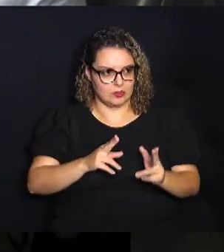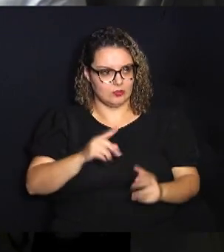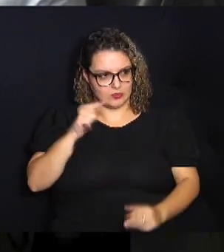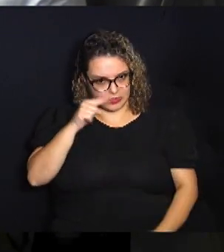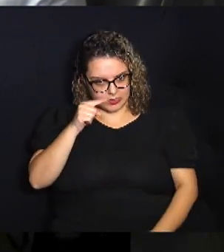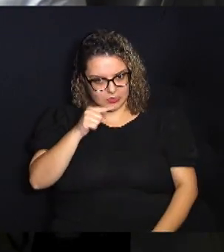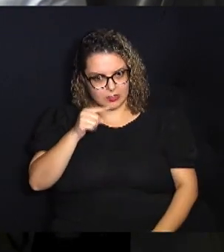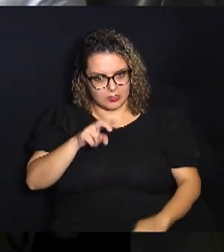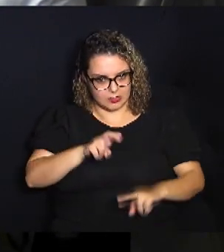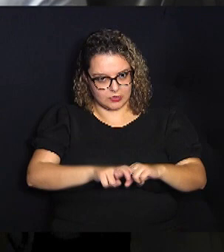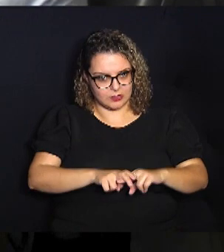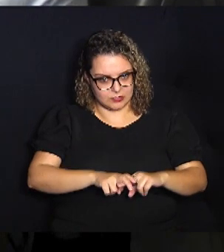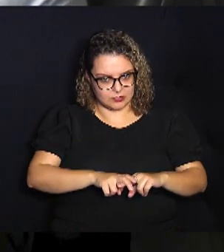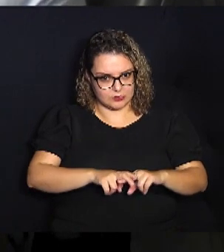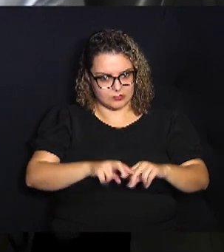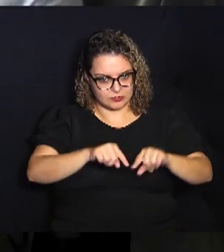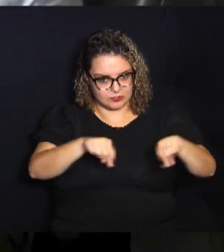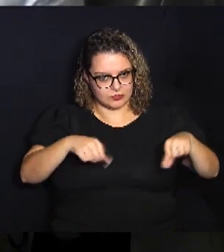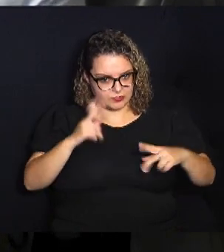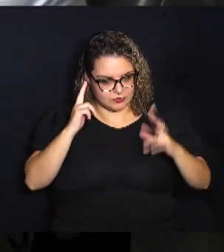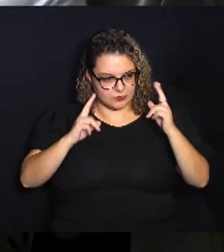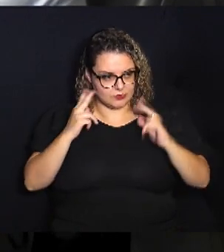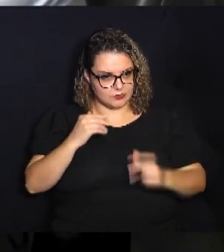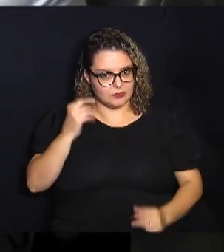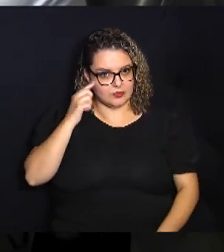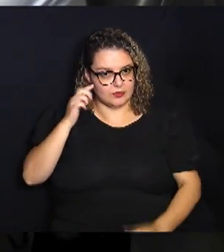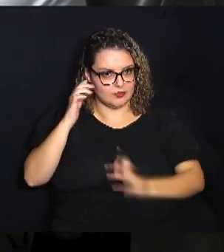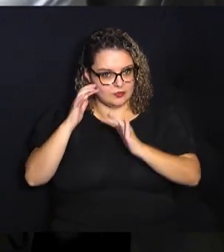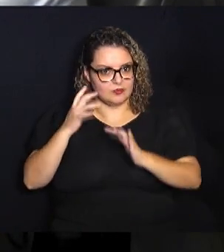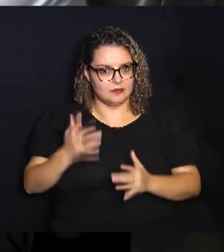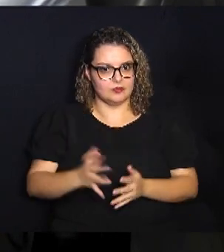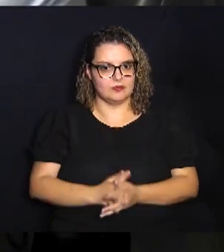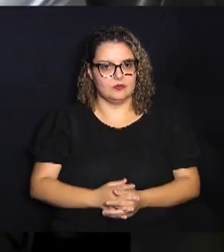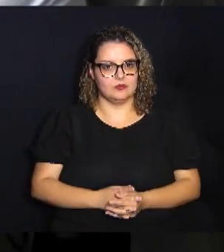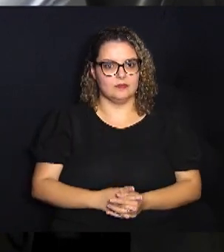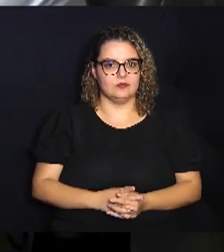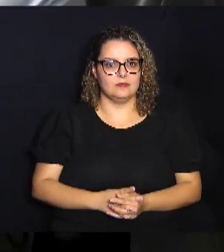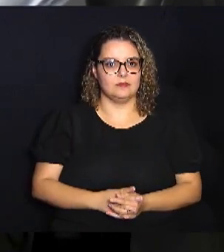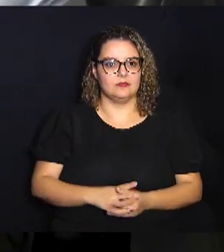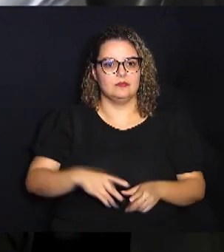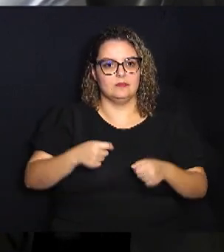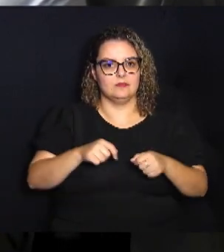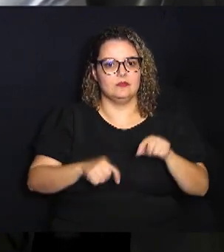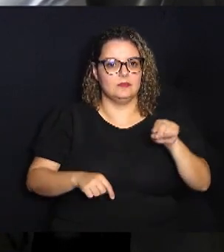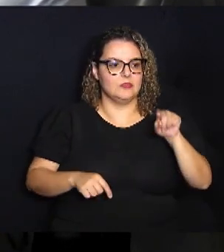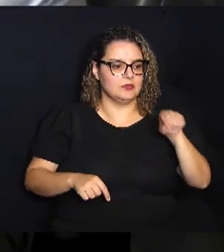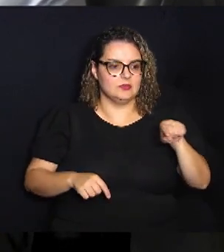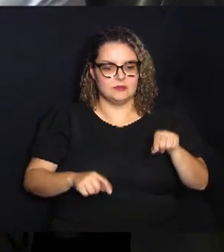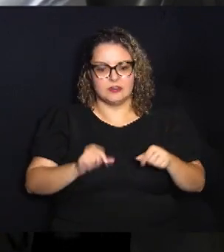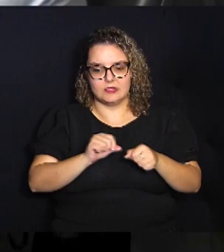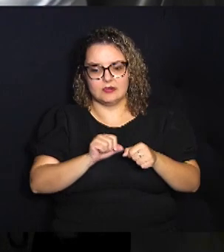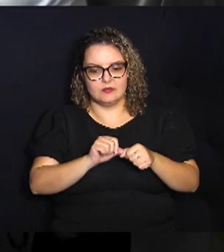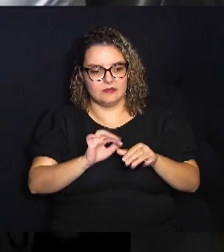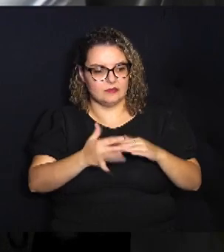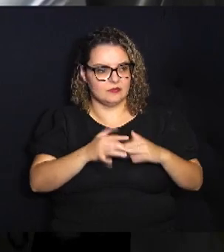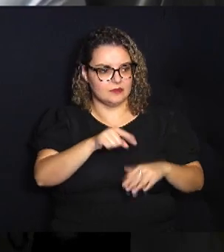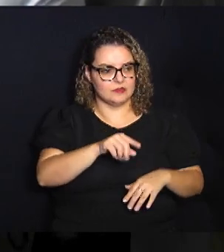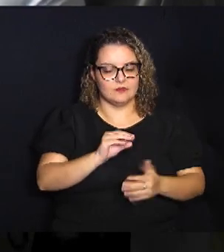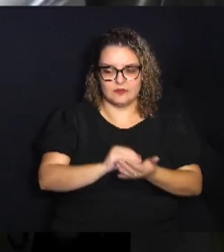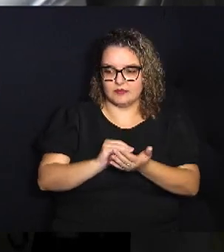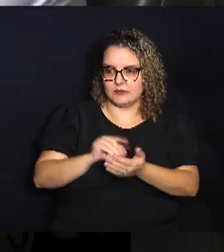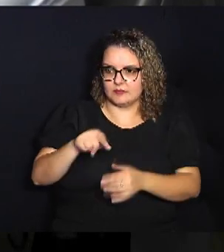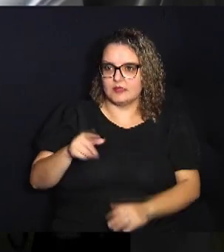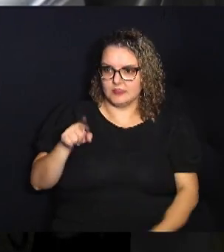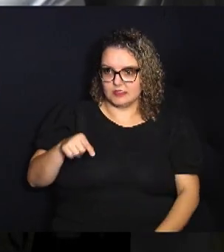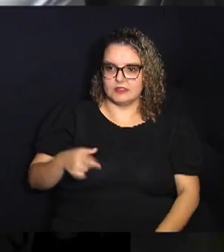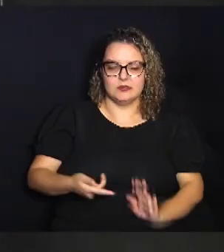cadeira do salão que o pessoal vai pensando, poxa, preciso ver aquilo que tá faltando em bairro tal. É nesse sentido também?